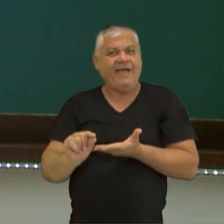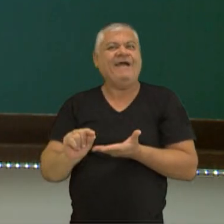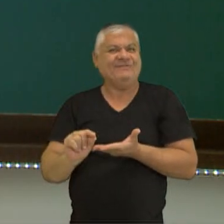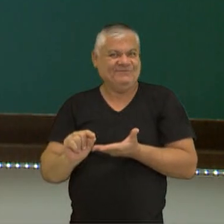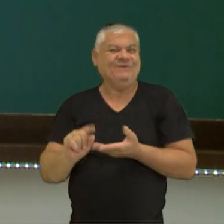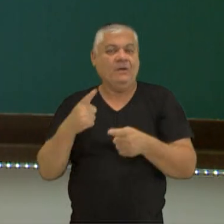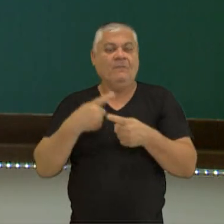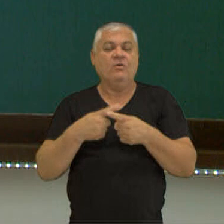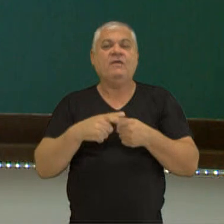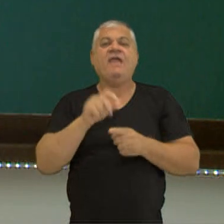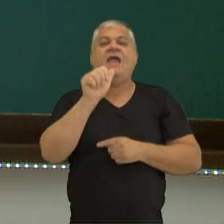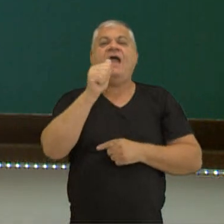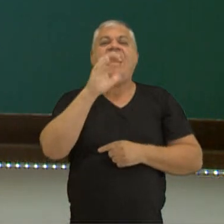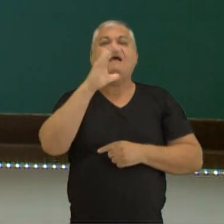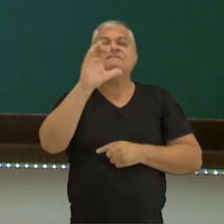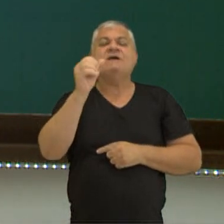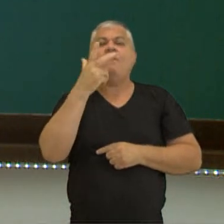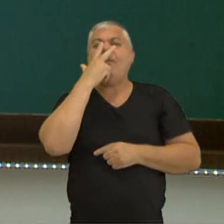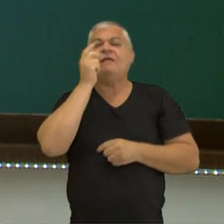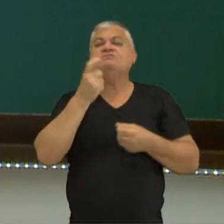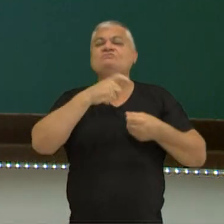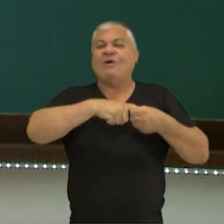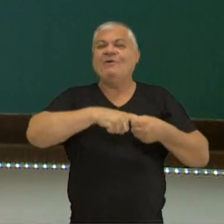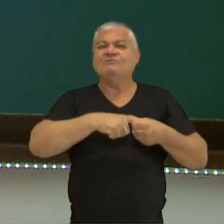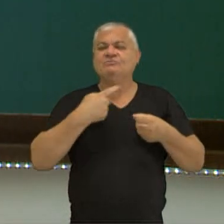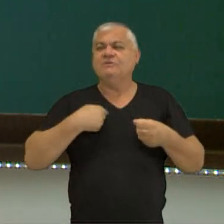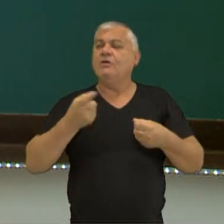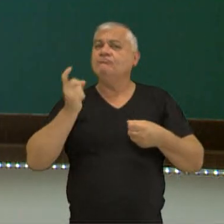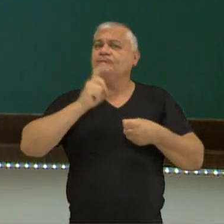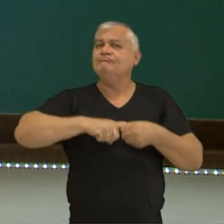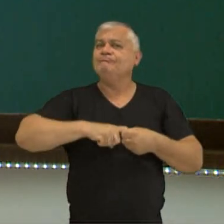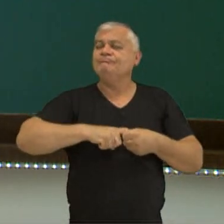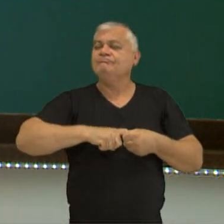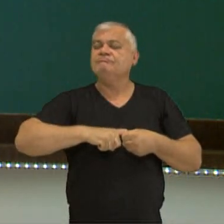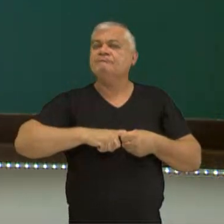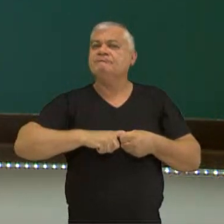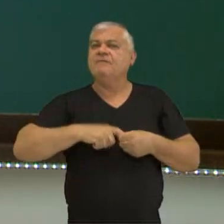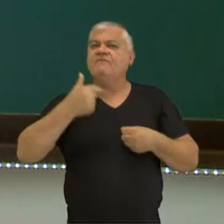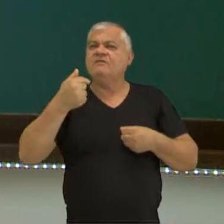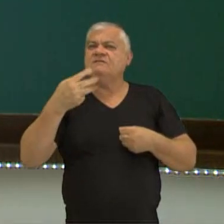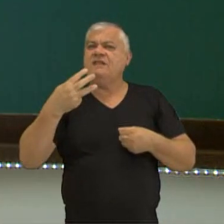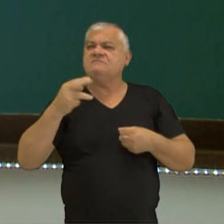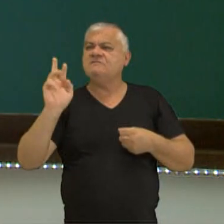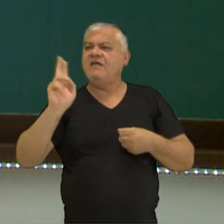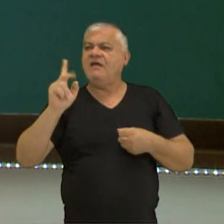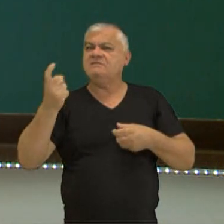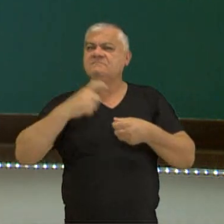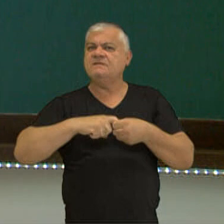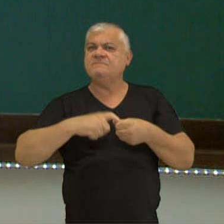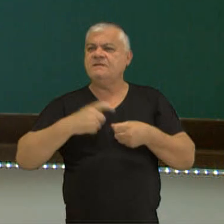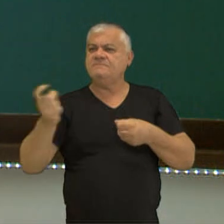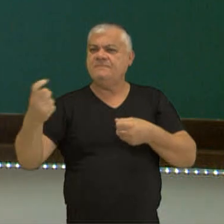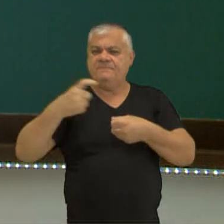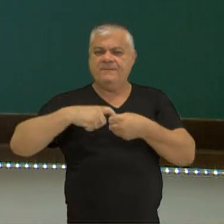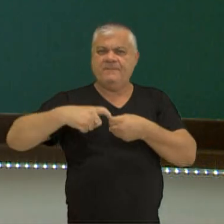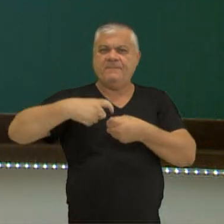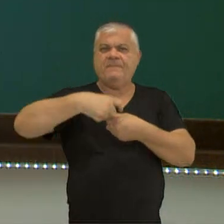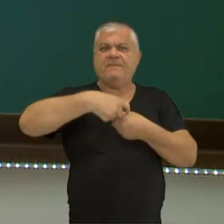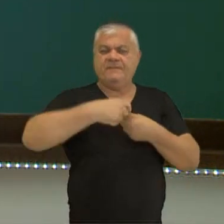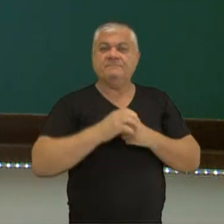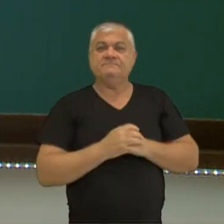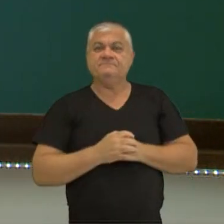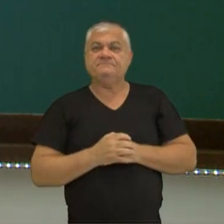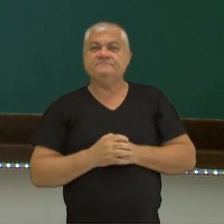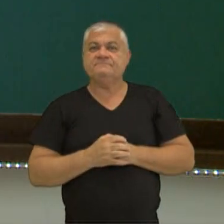a ação é mais ou menos como se fossem pequenos sócios daquela empresa, né? É mais fácil ela captar e trazer sócios para ela do que ela fazer